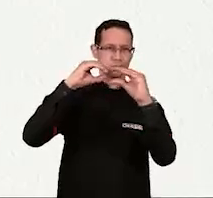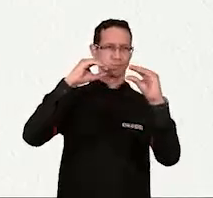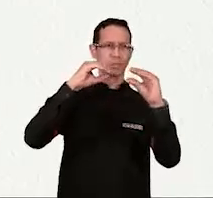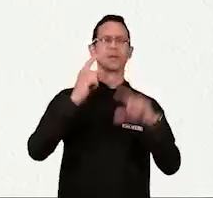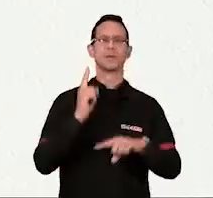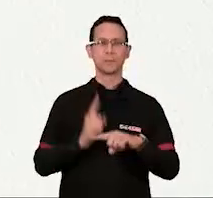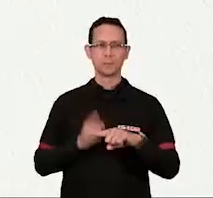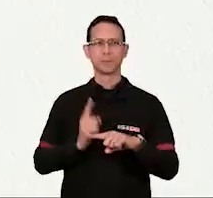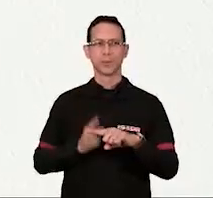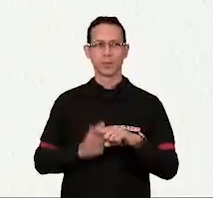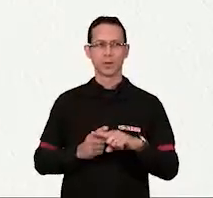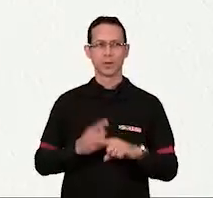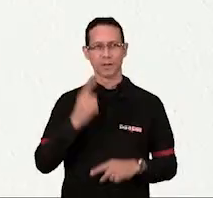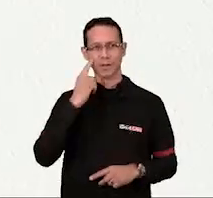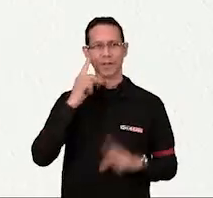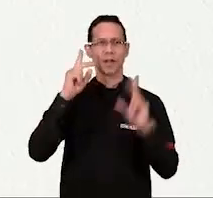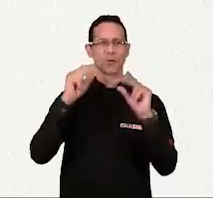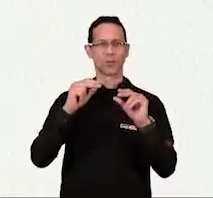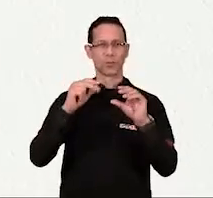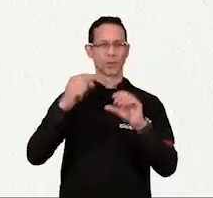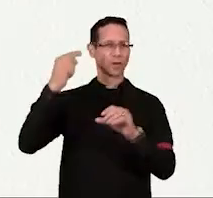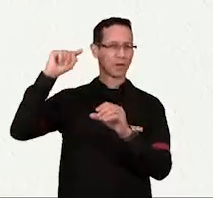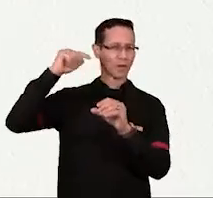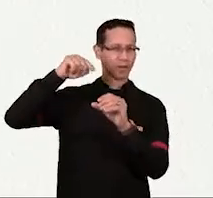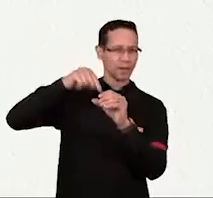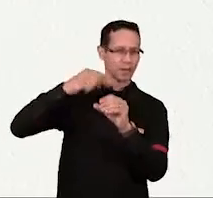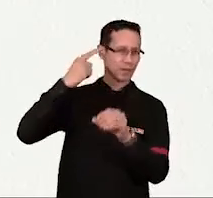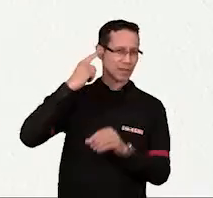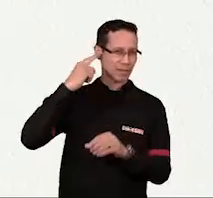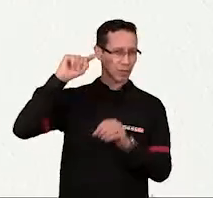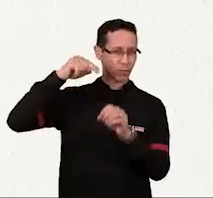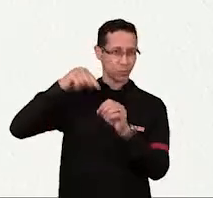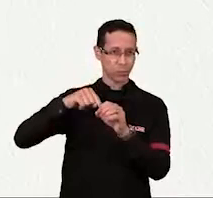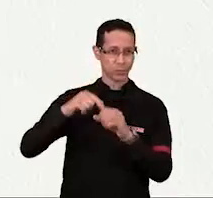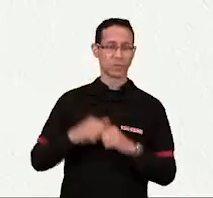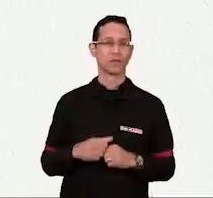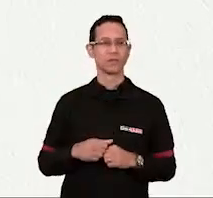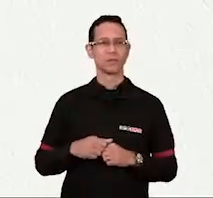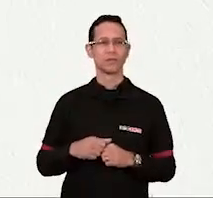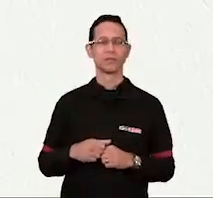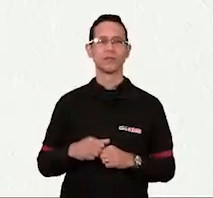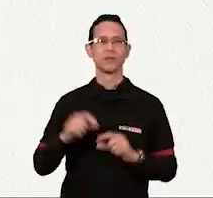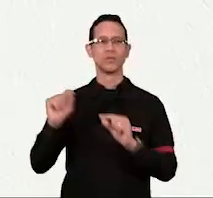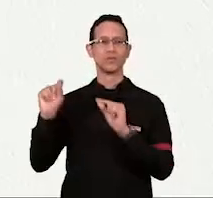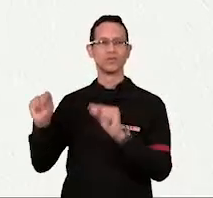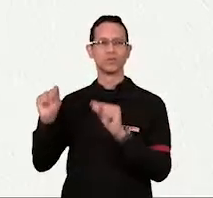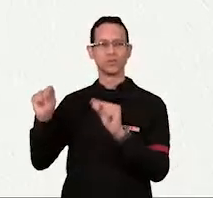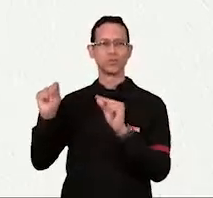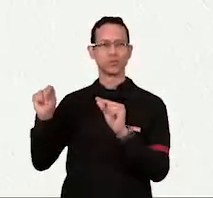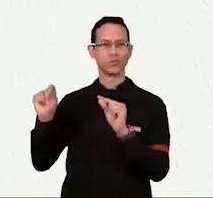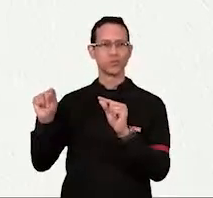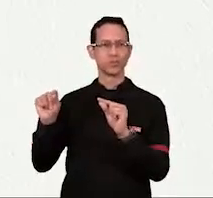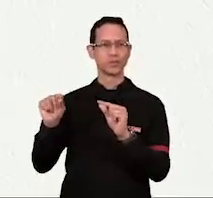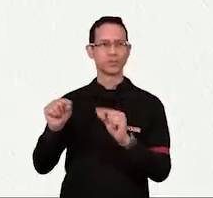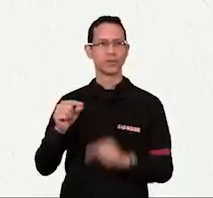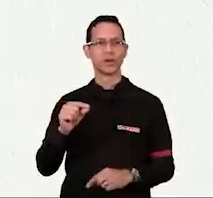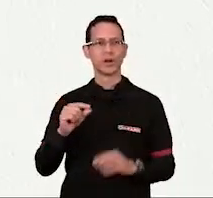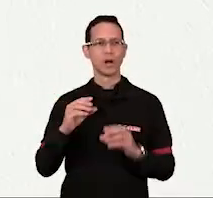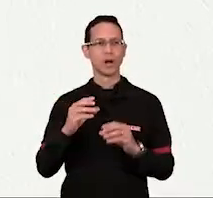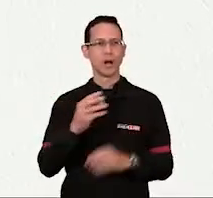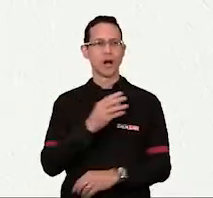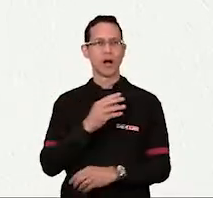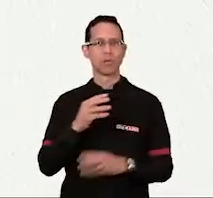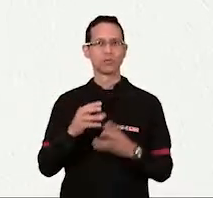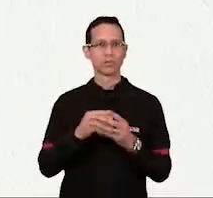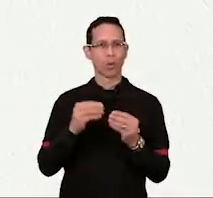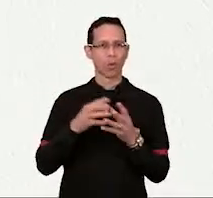assim porque esse é o formato do conduto do Pug. Só que isso aqui, gente, era um algodão, com o mesmo formato. Quando eu peguei isso aqui na